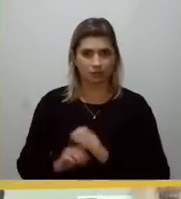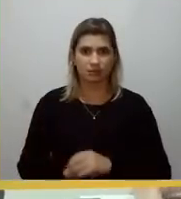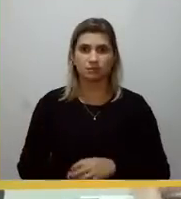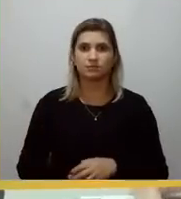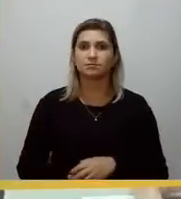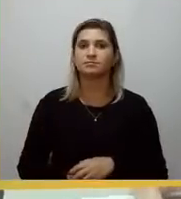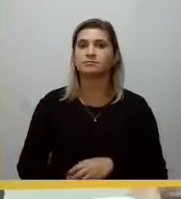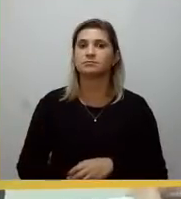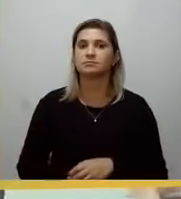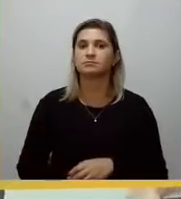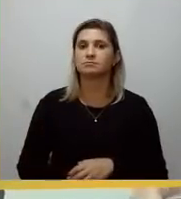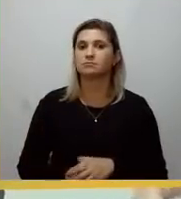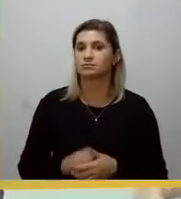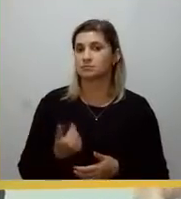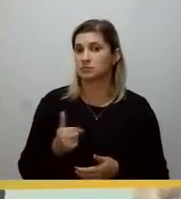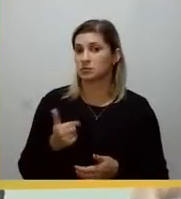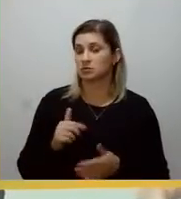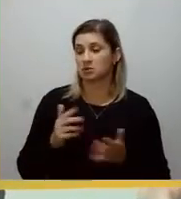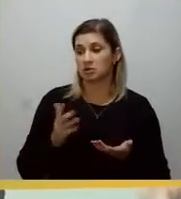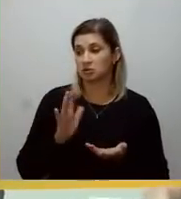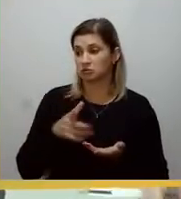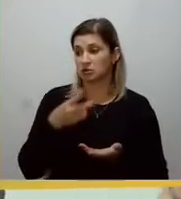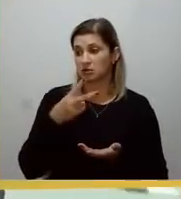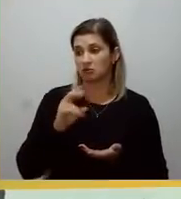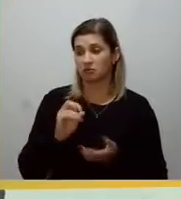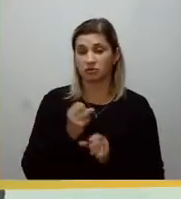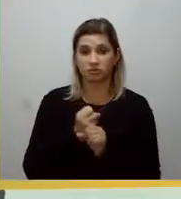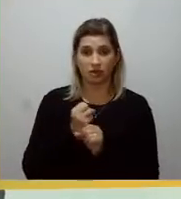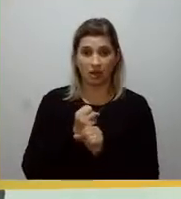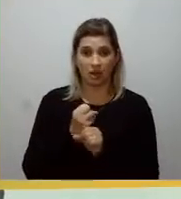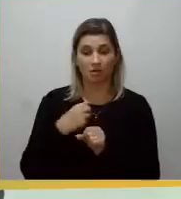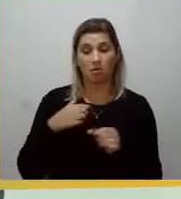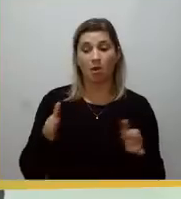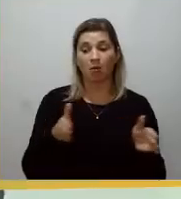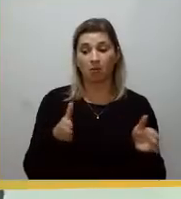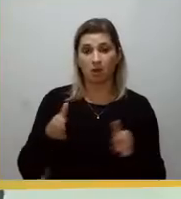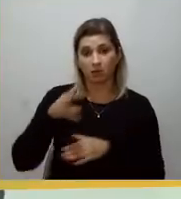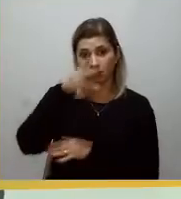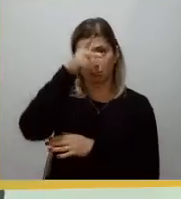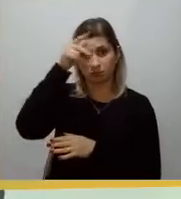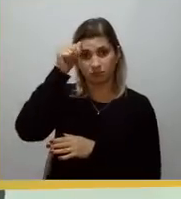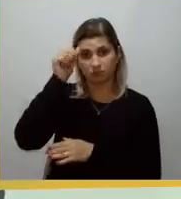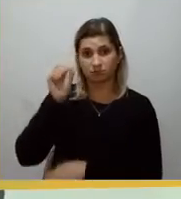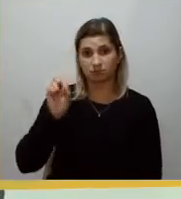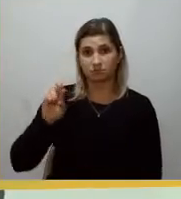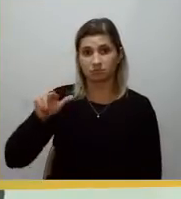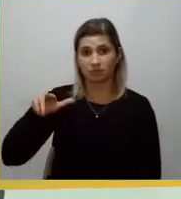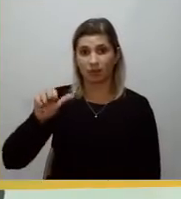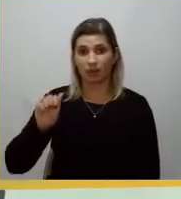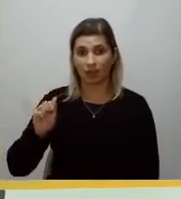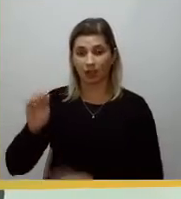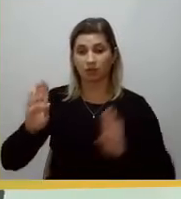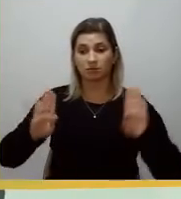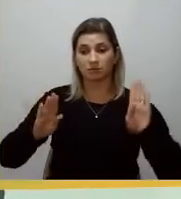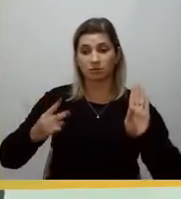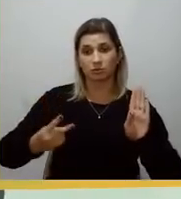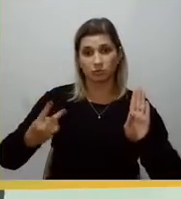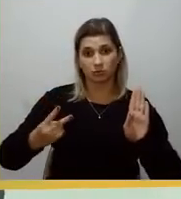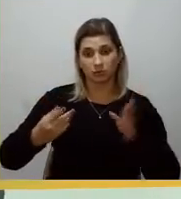Absolutamente não tenho. Tanto que faz 20 anos, no meu período da prefeitura, a Serrana disputou duas licitações. Perdeu as